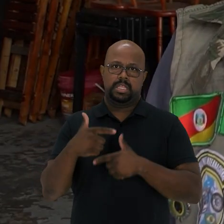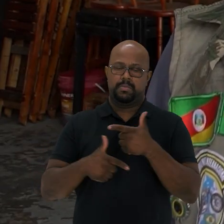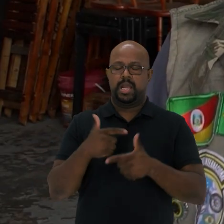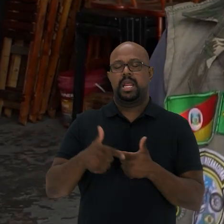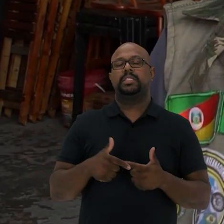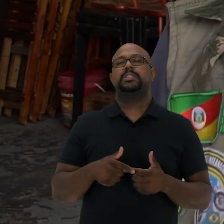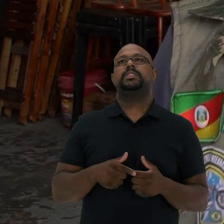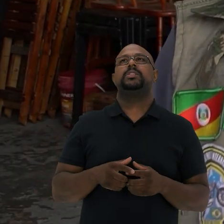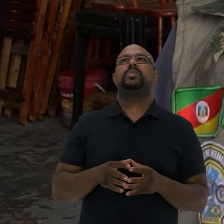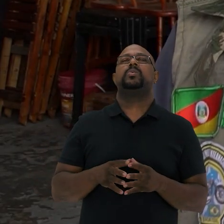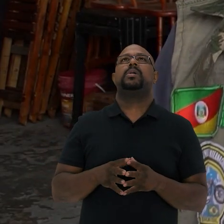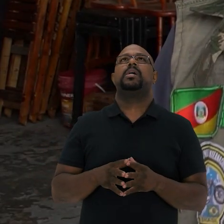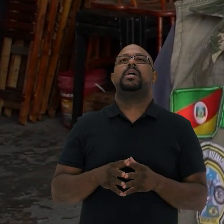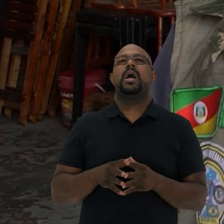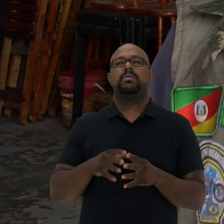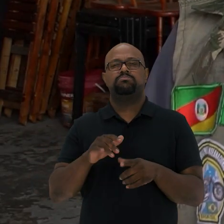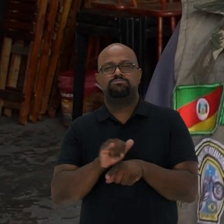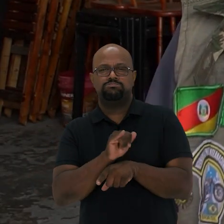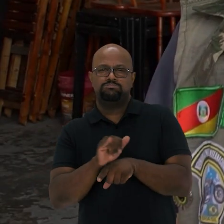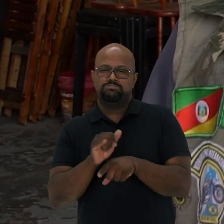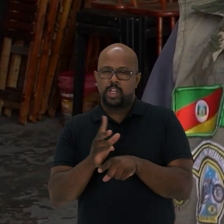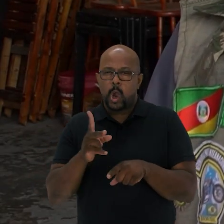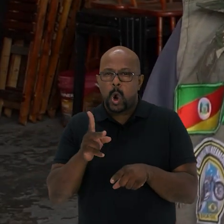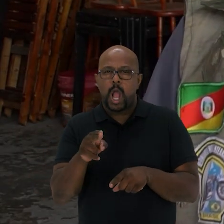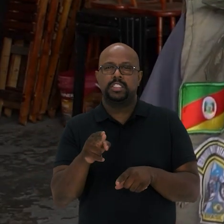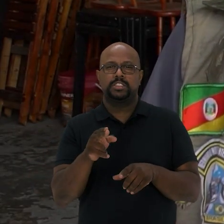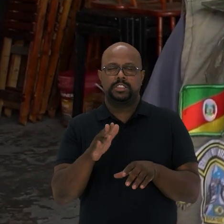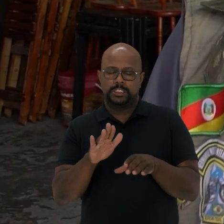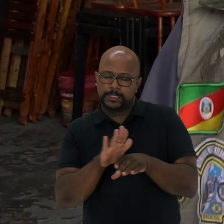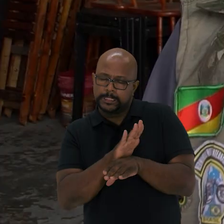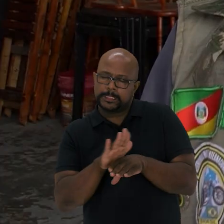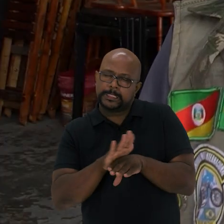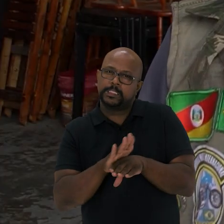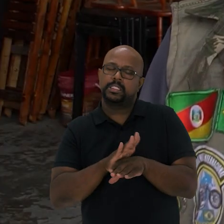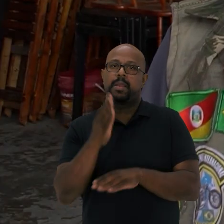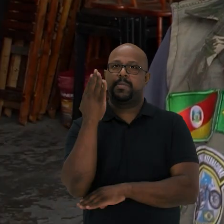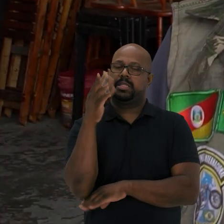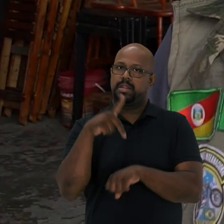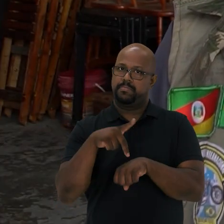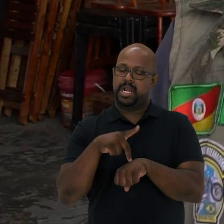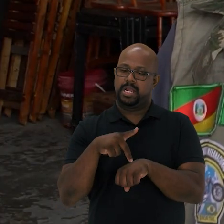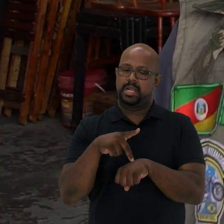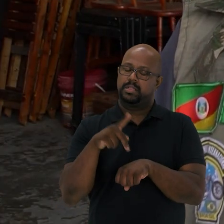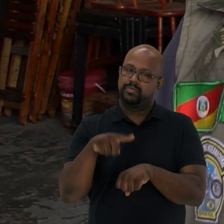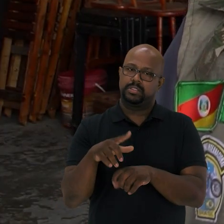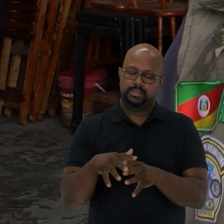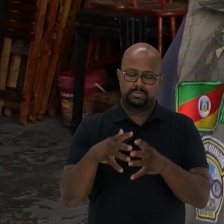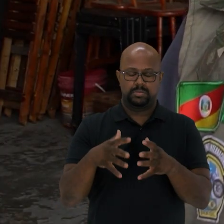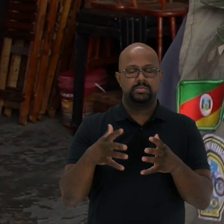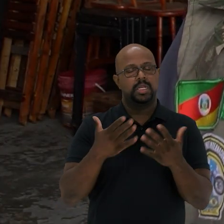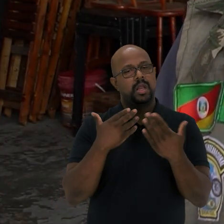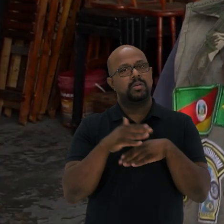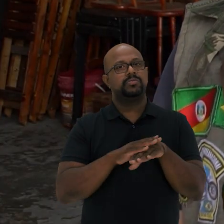que trabalhasse com a lapidação, o corte e lapidação da madeira petrificada, foi se